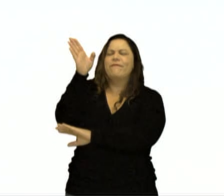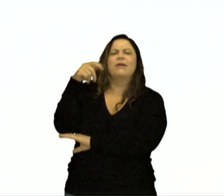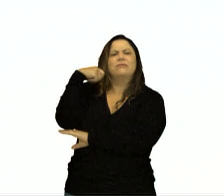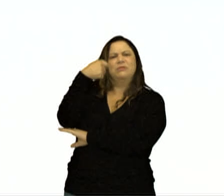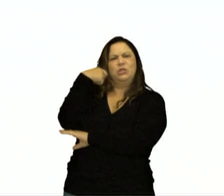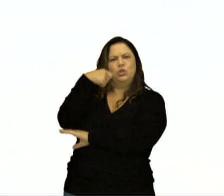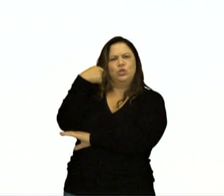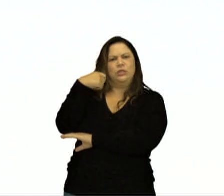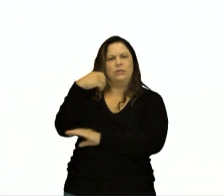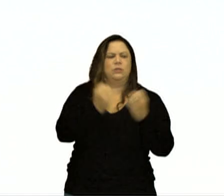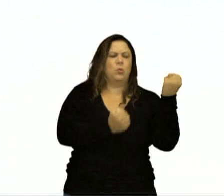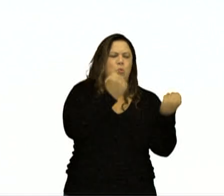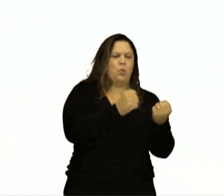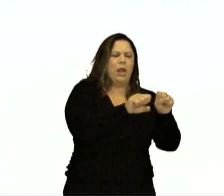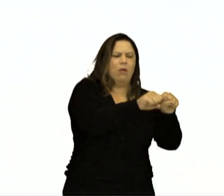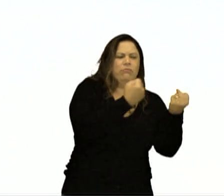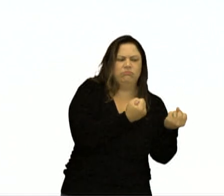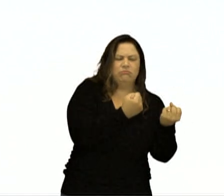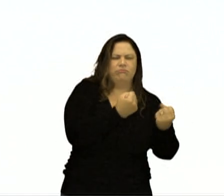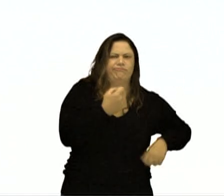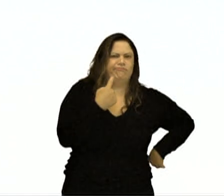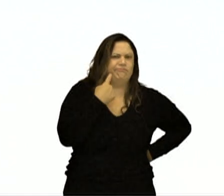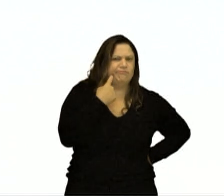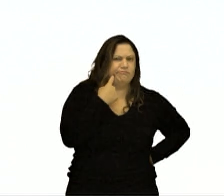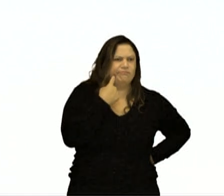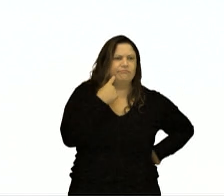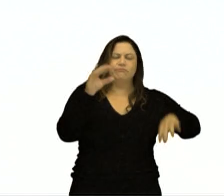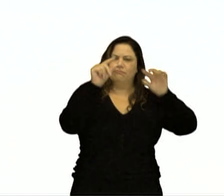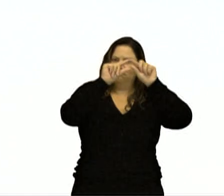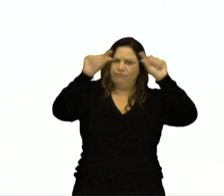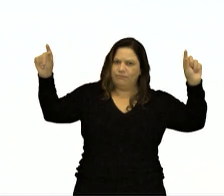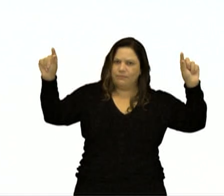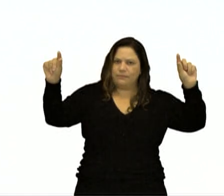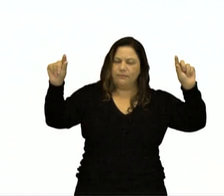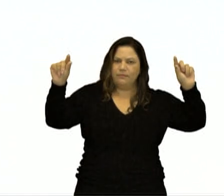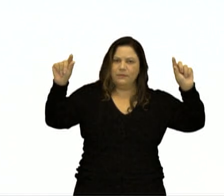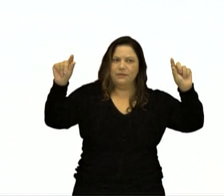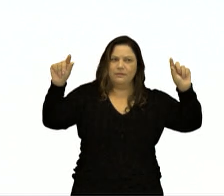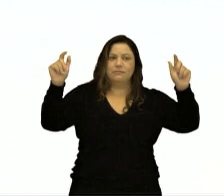vão marcar para nós essas